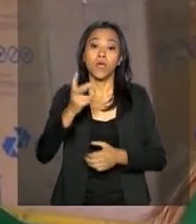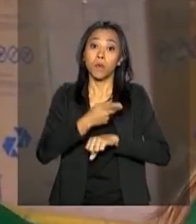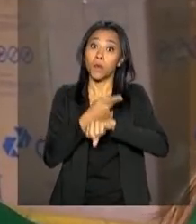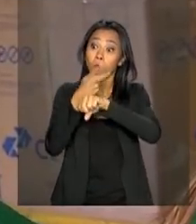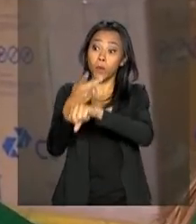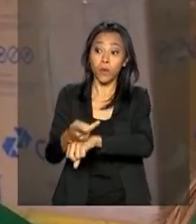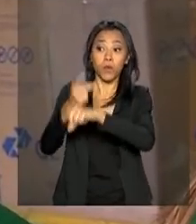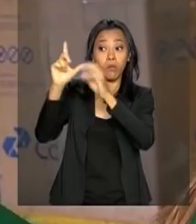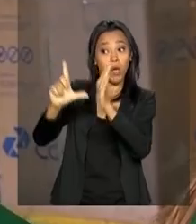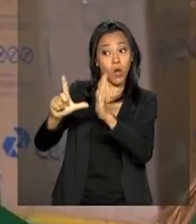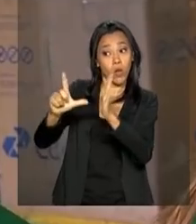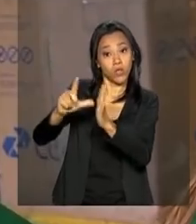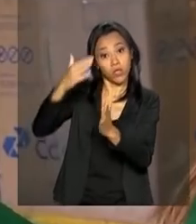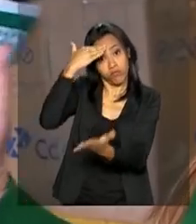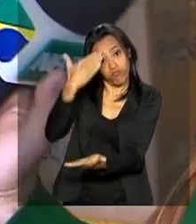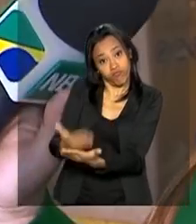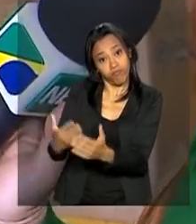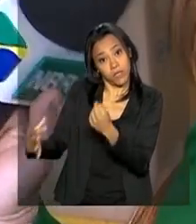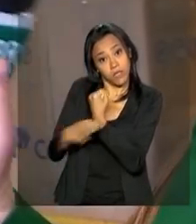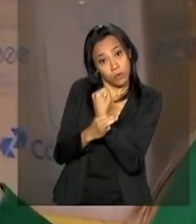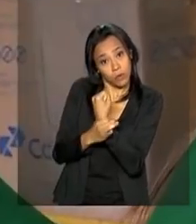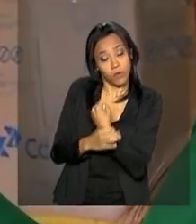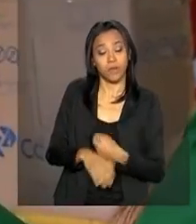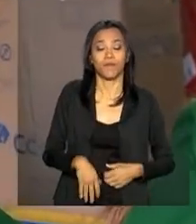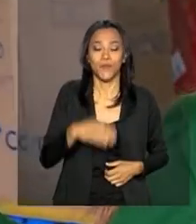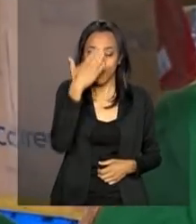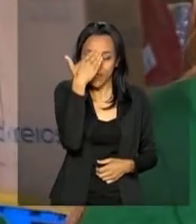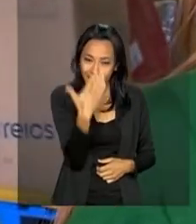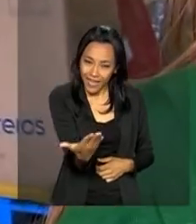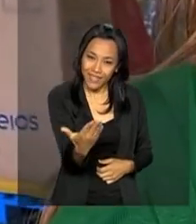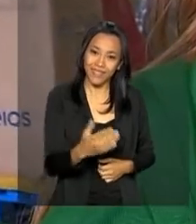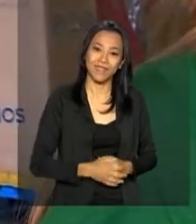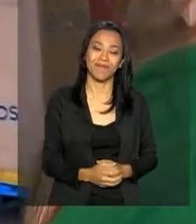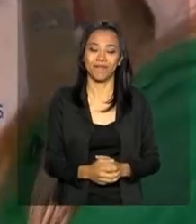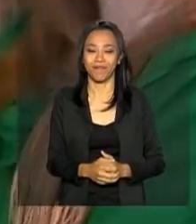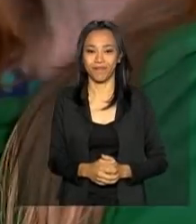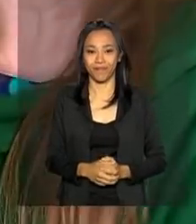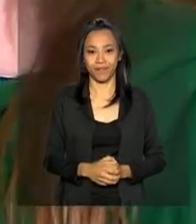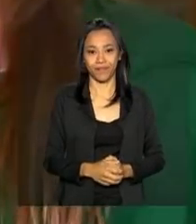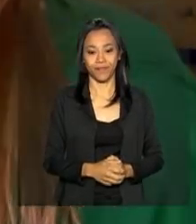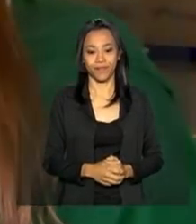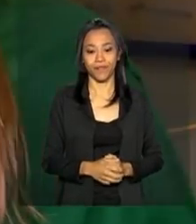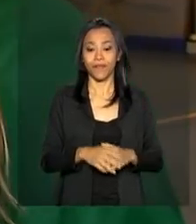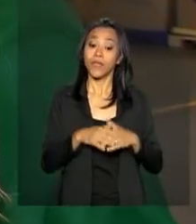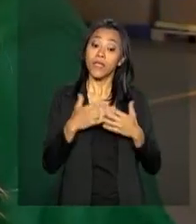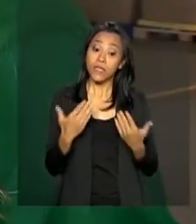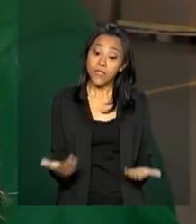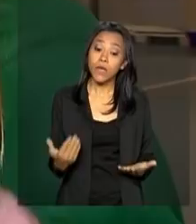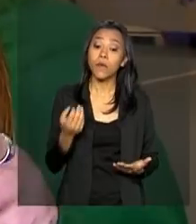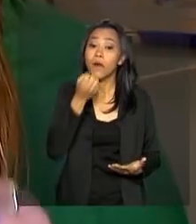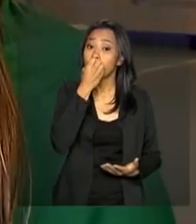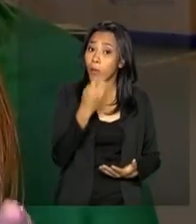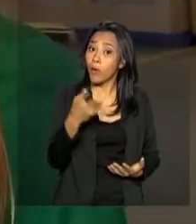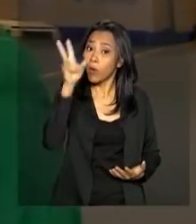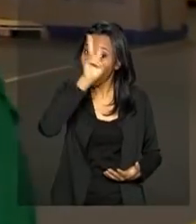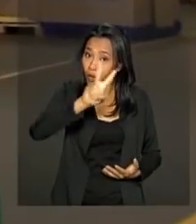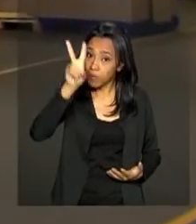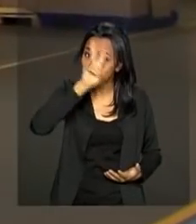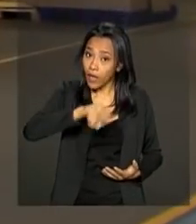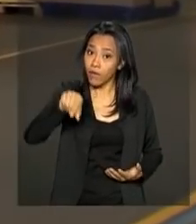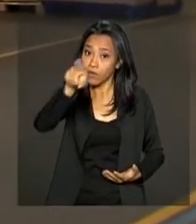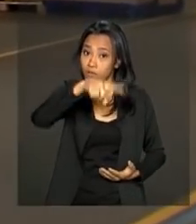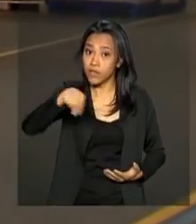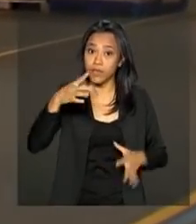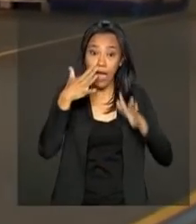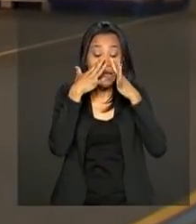uma loja que seja confiável. Muito obrigada pela sua entrevista. Por nada. Bom, e é bom lembrar que ficar atento